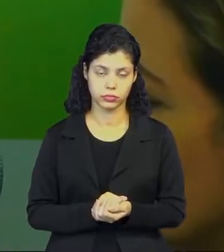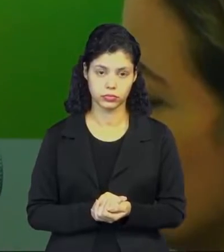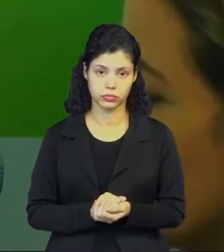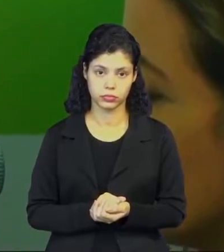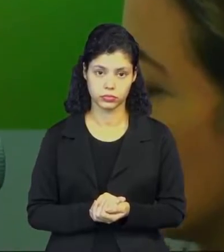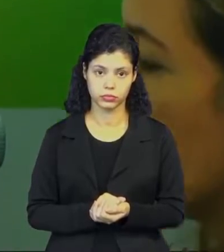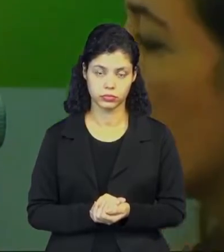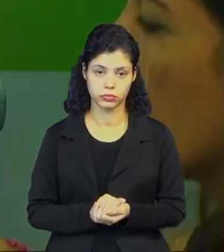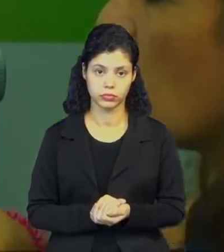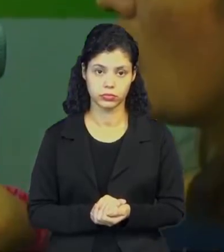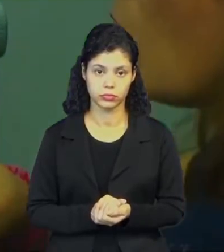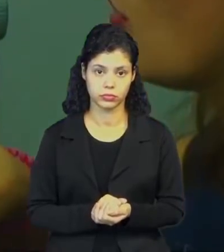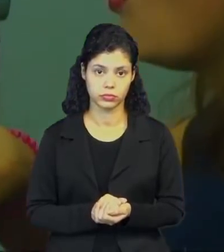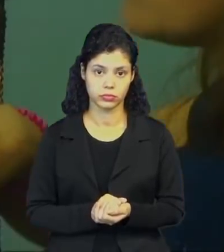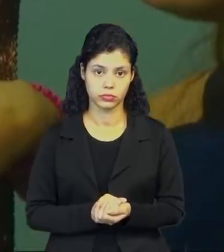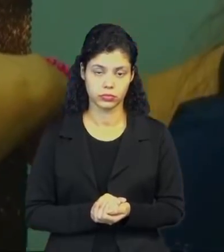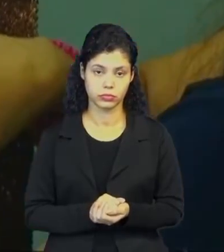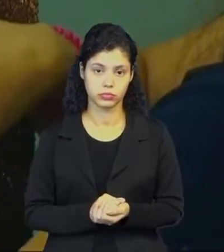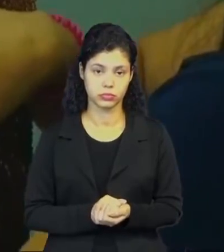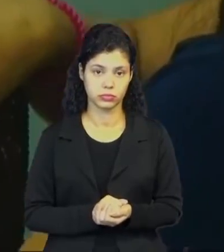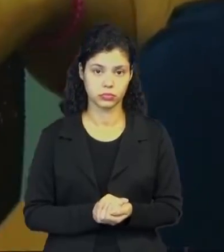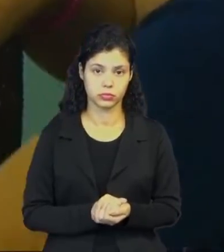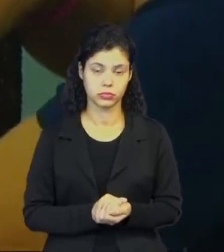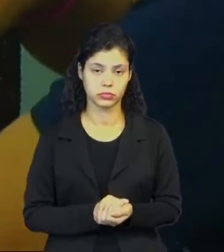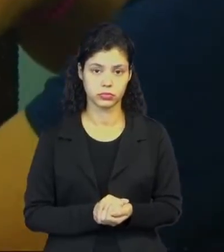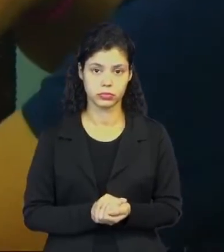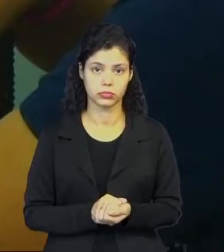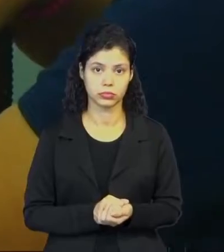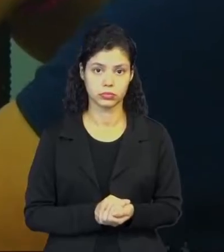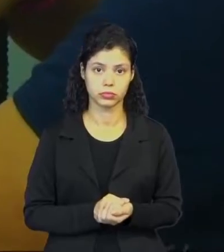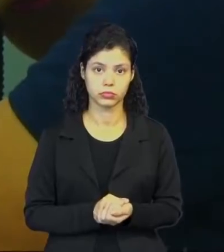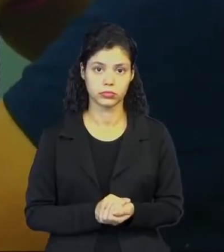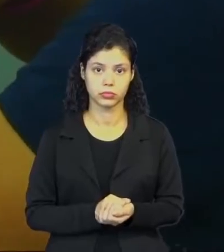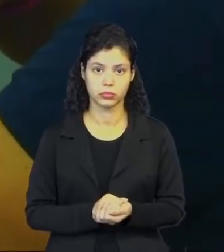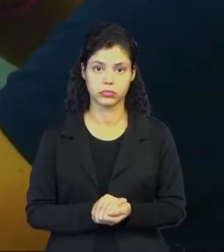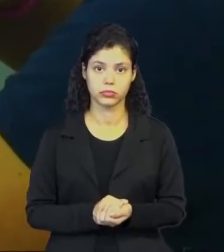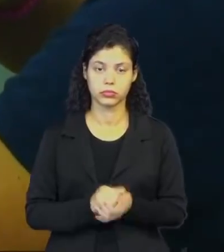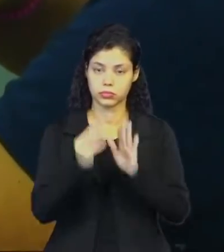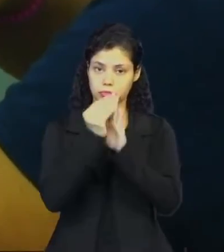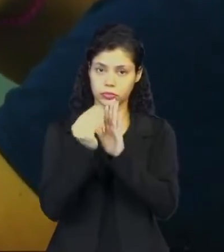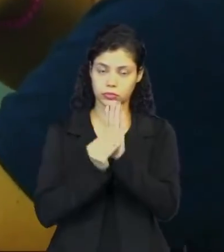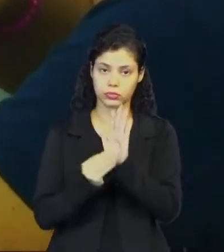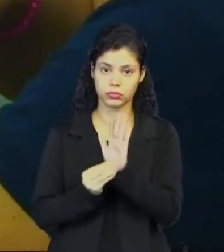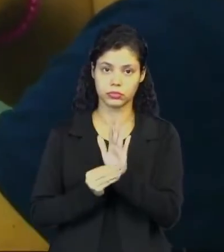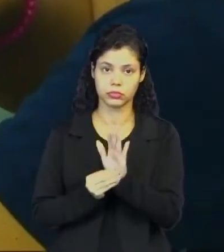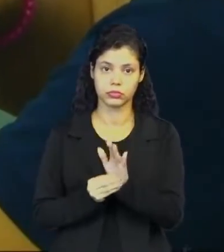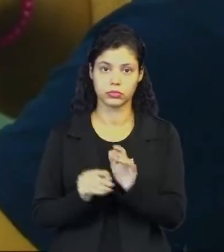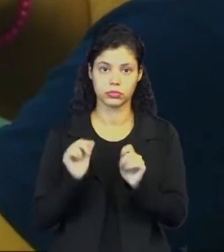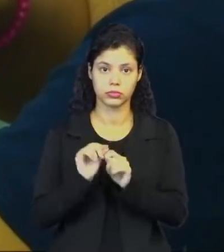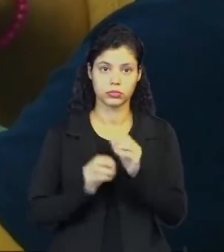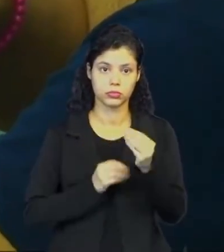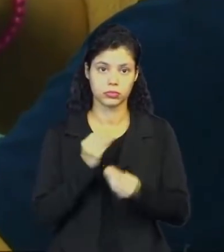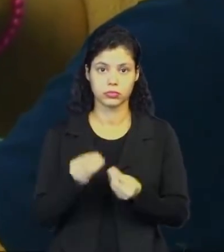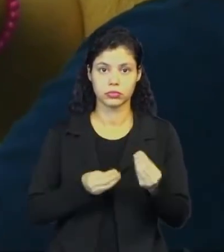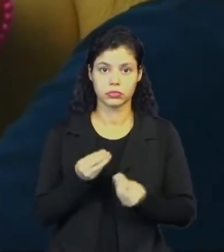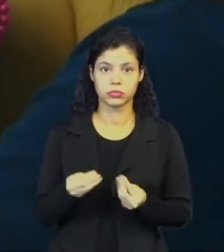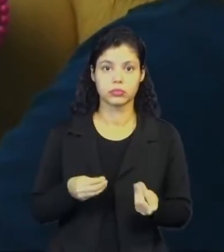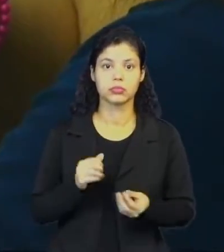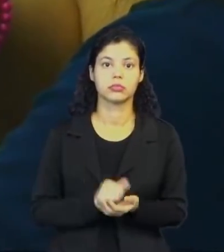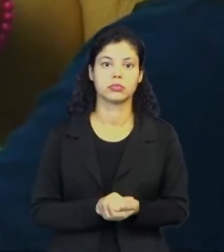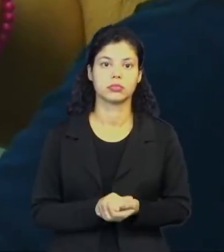A fruta, coloco a fruta aqui, ó. Eu pego a fruta dessa forma, por exemplo,